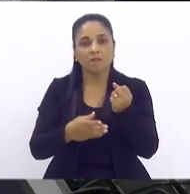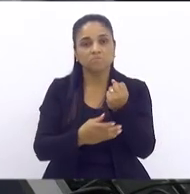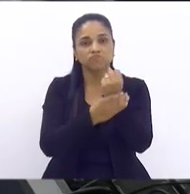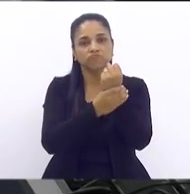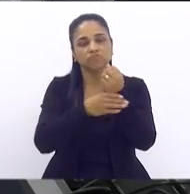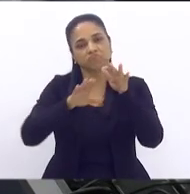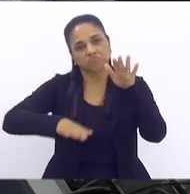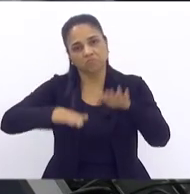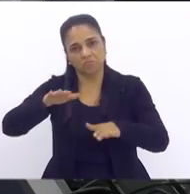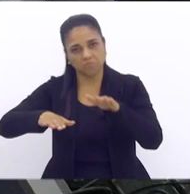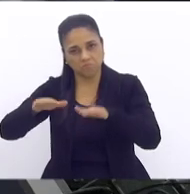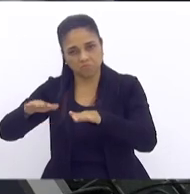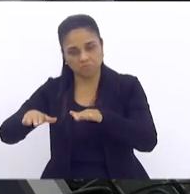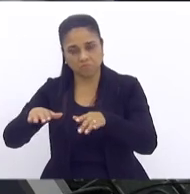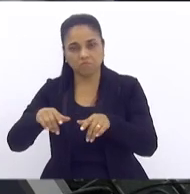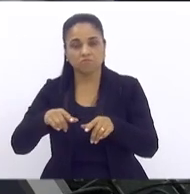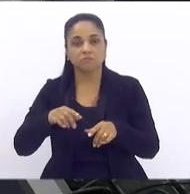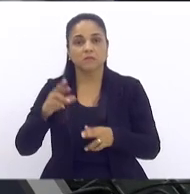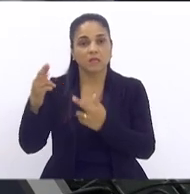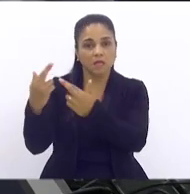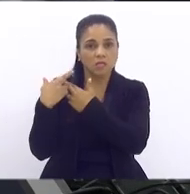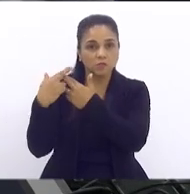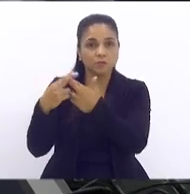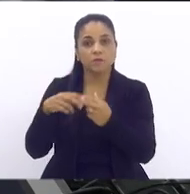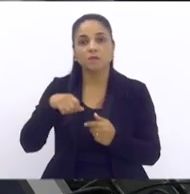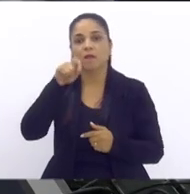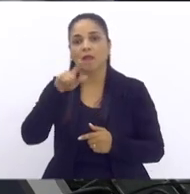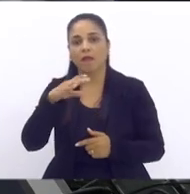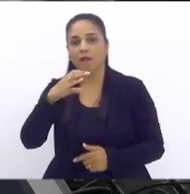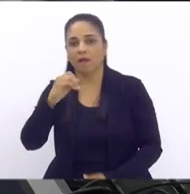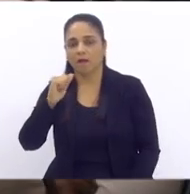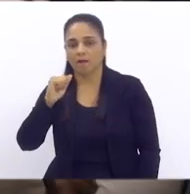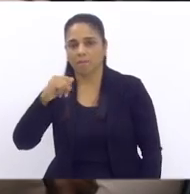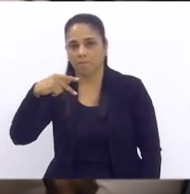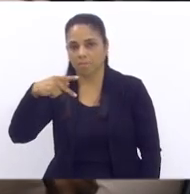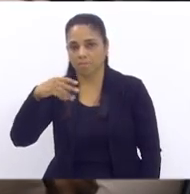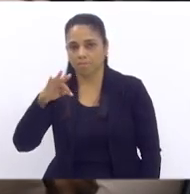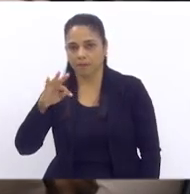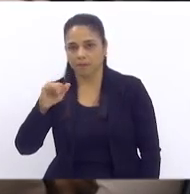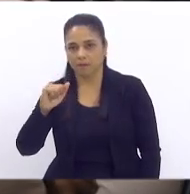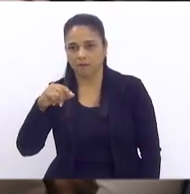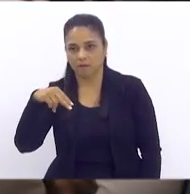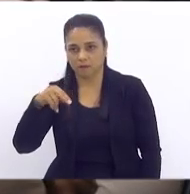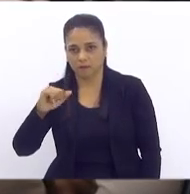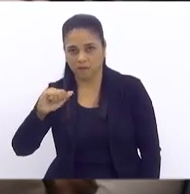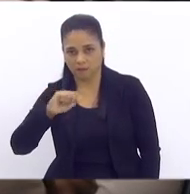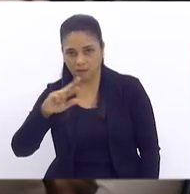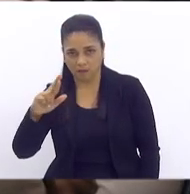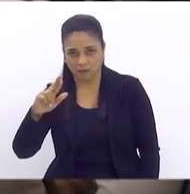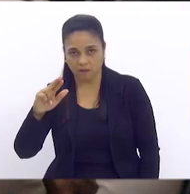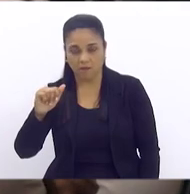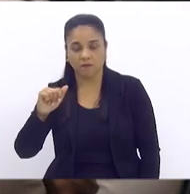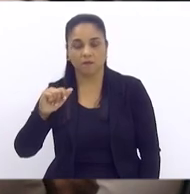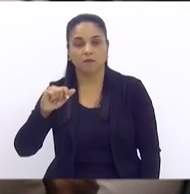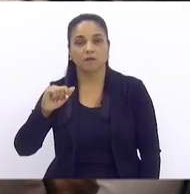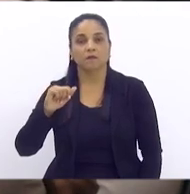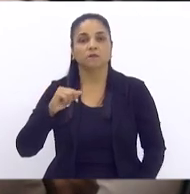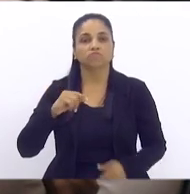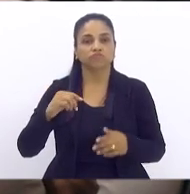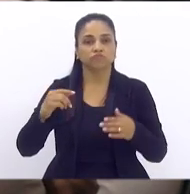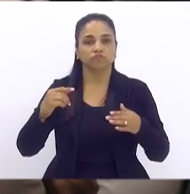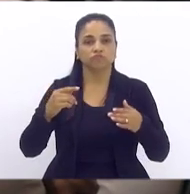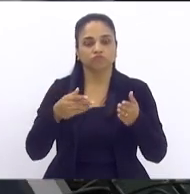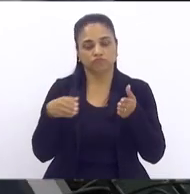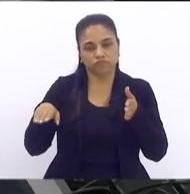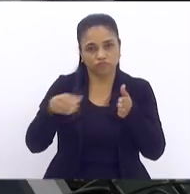variar. E fica responsável sempre a Capitania dos Portos fazer essa fiscalização das normas mínimas de segurança, sejam